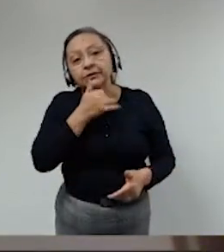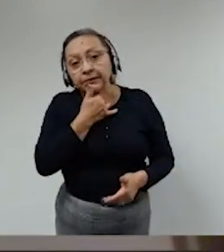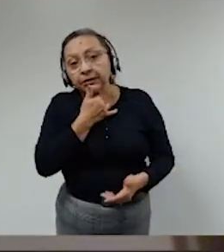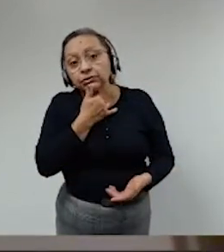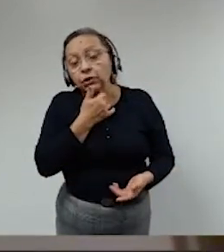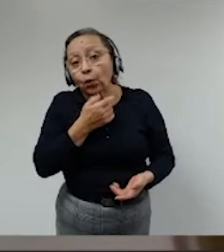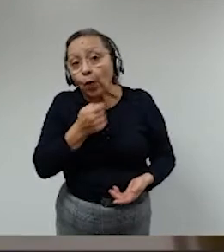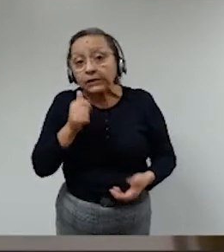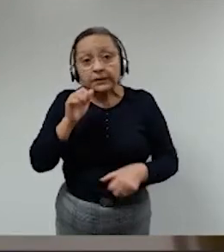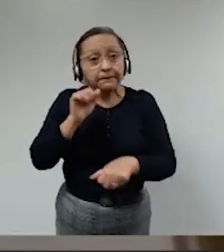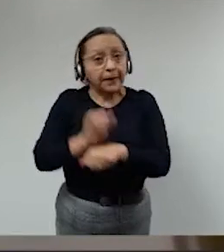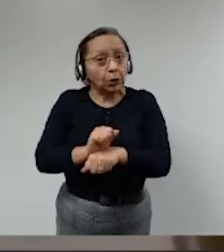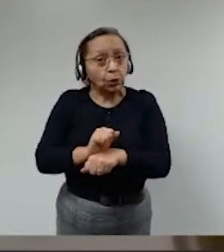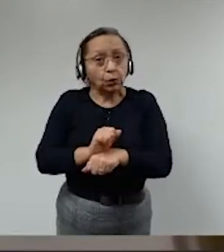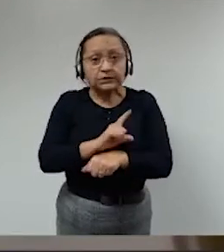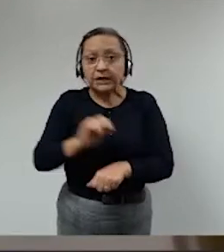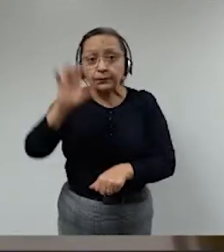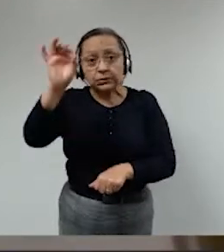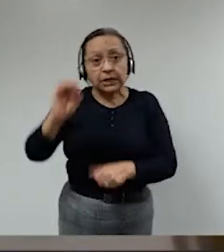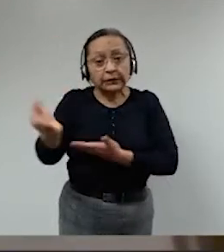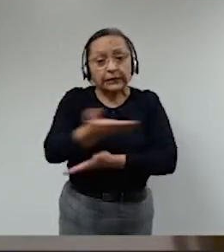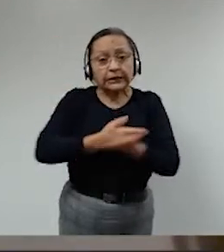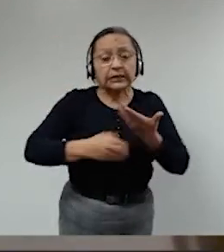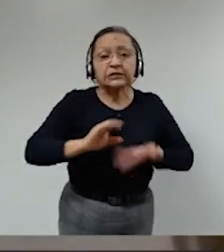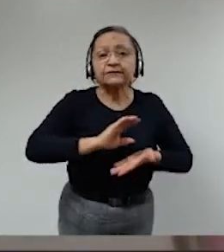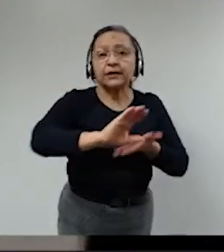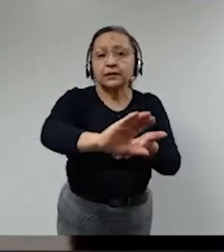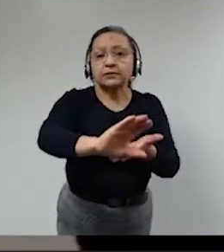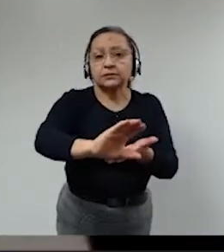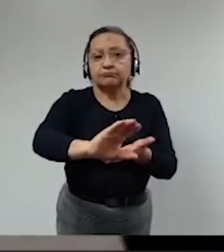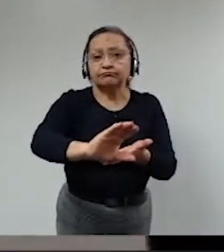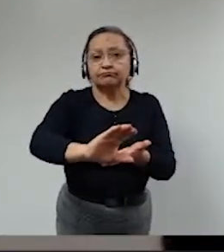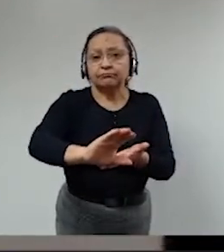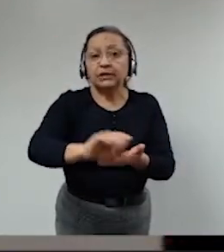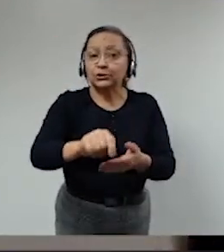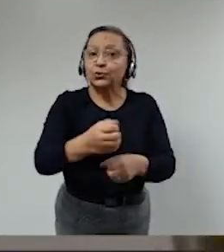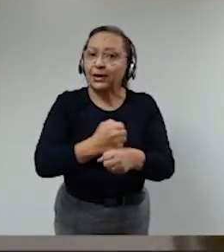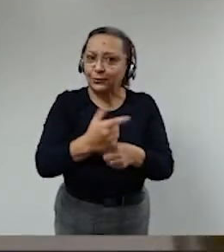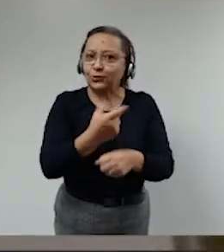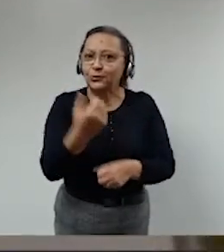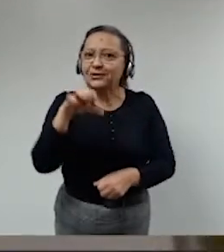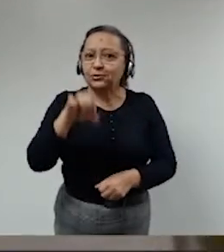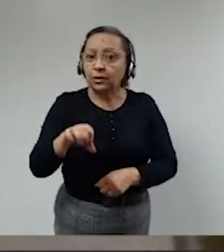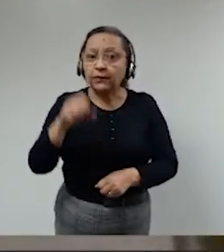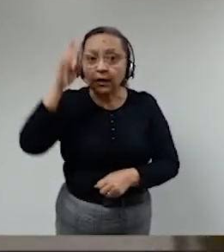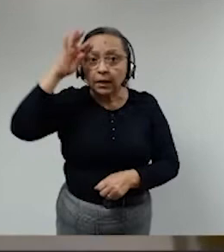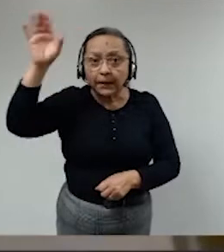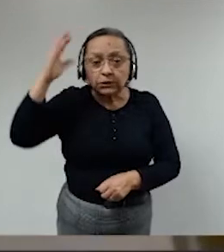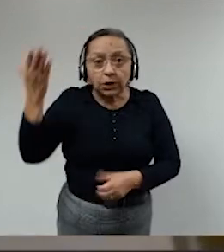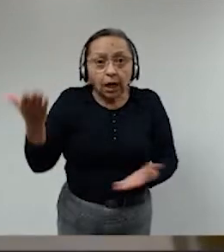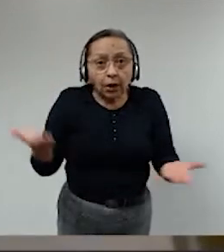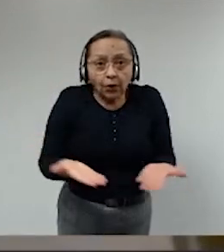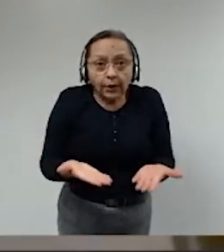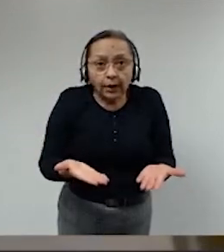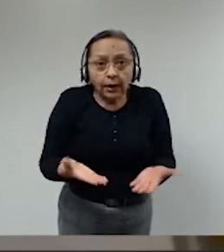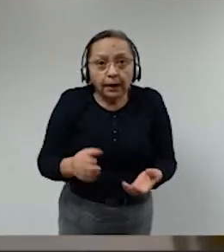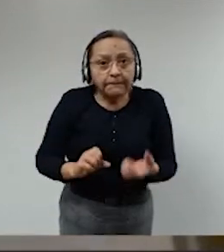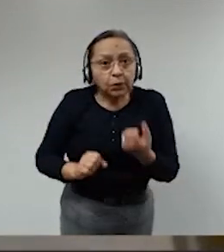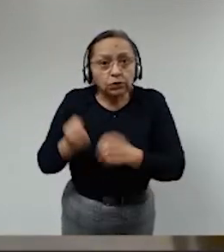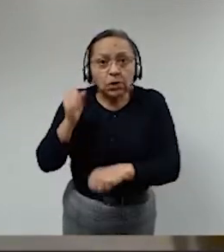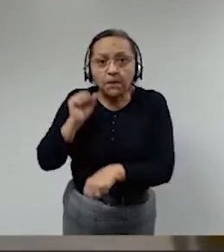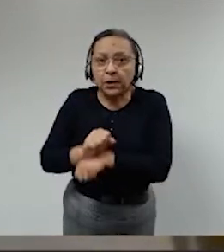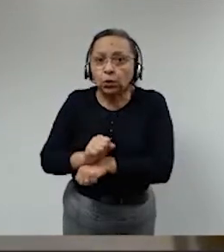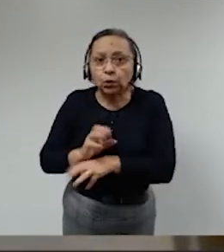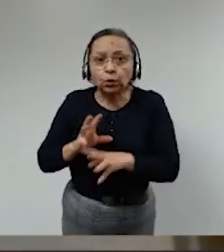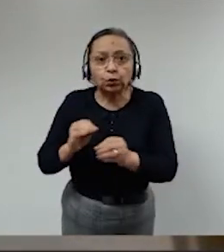quase paralisação da transferência de recursos para a produção, isso em 2019. Você imagina hoje que nem a produção existe, né?